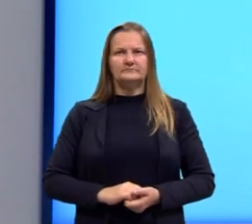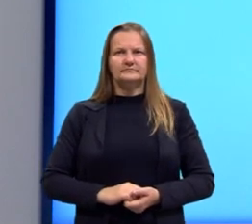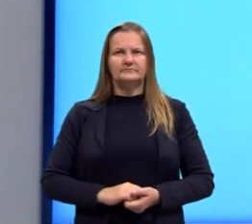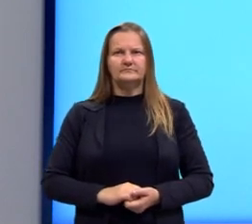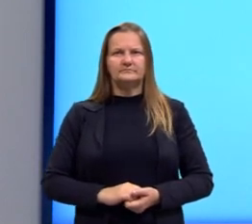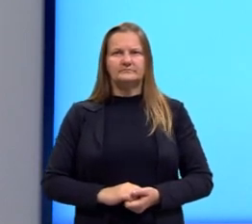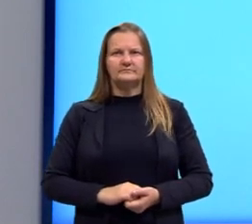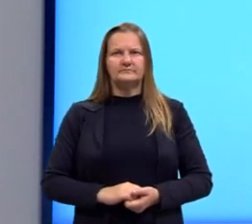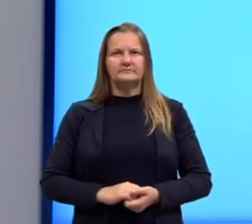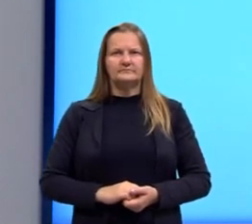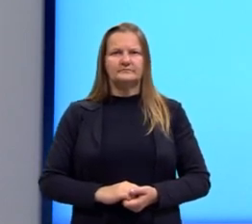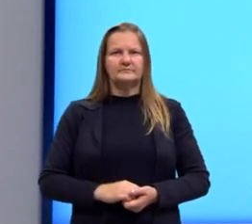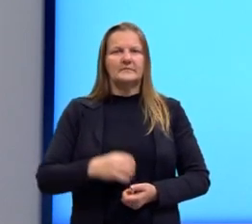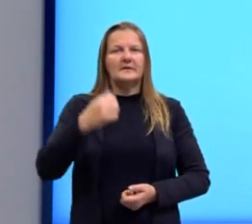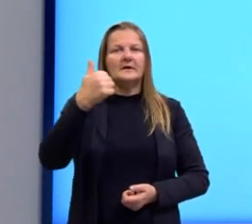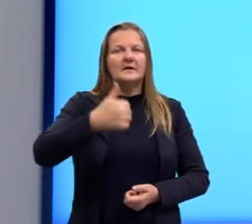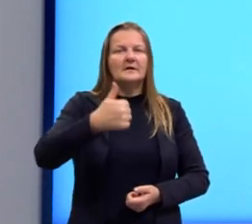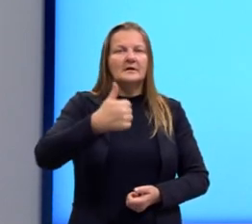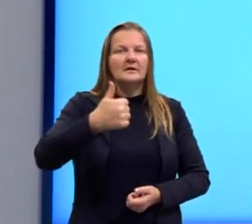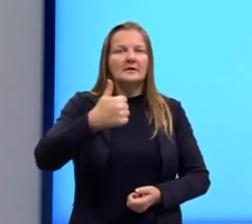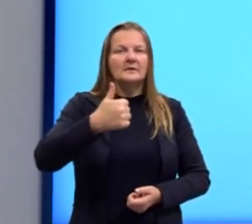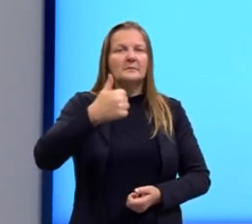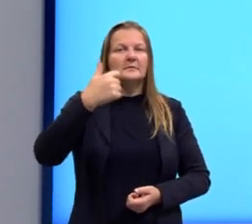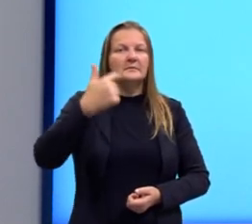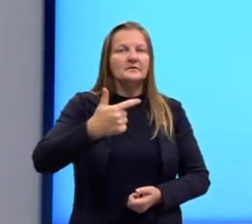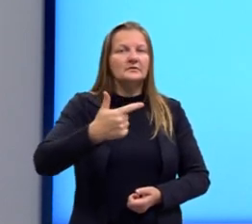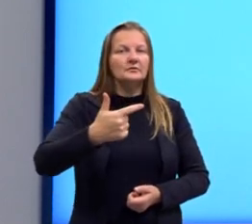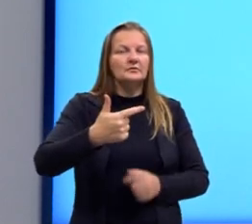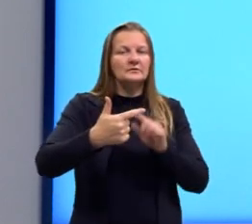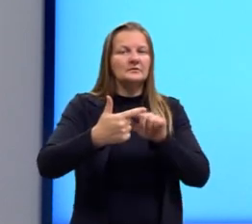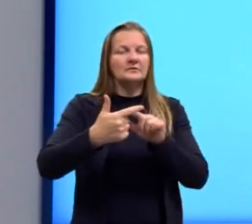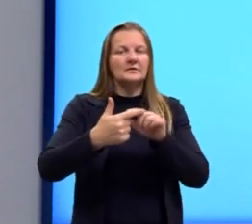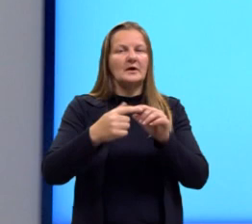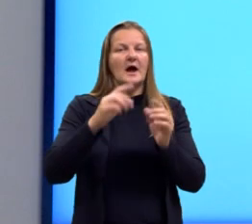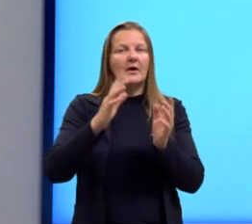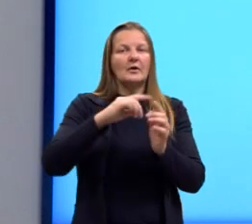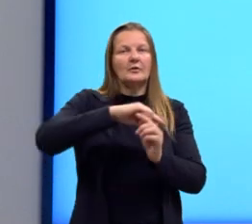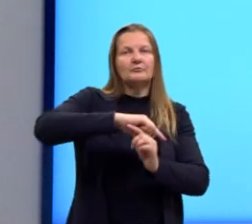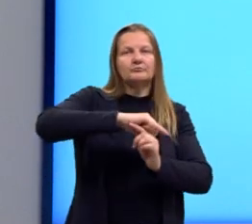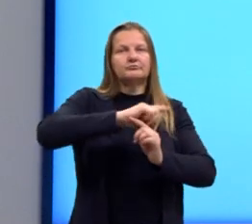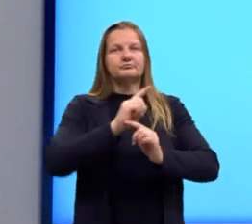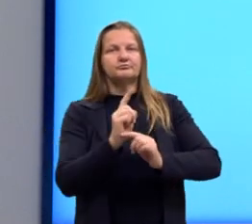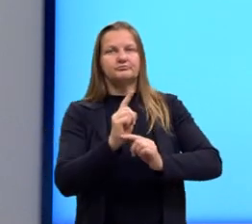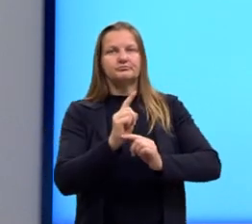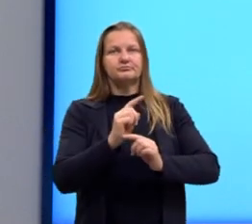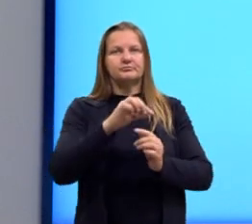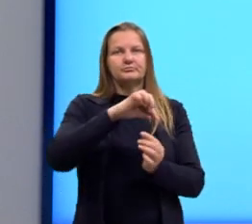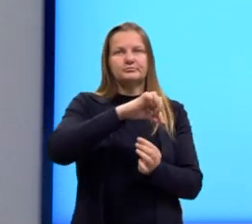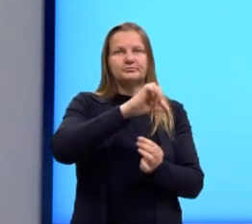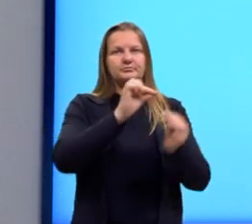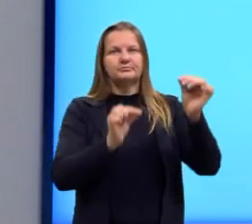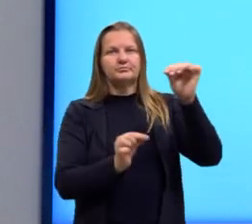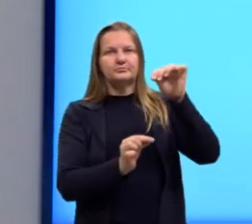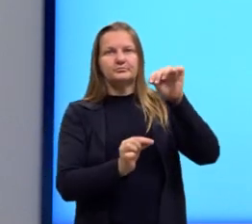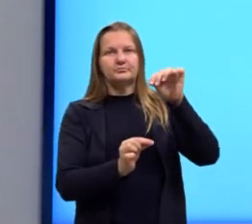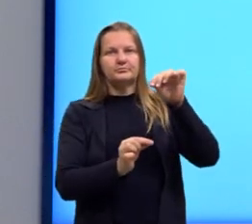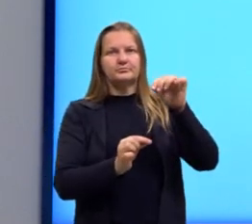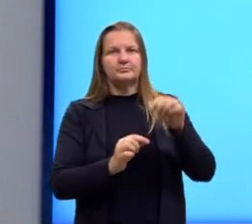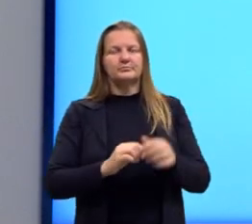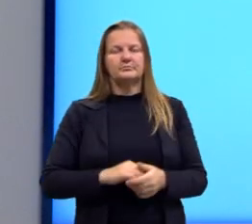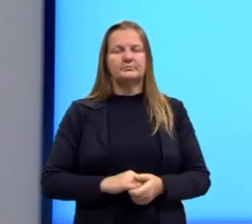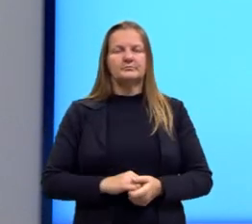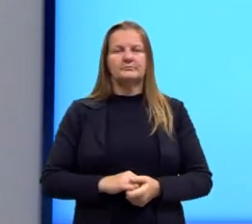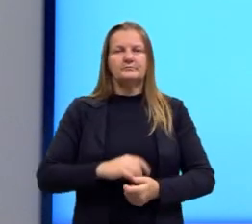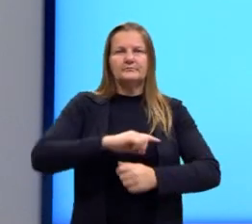é a segunda mudança foi no sentido horário então nós estávamos em 315 como a mudança